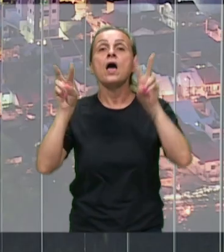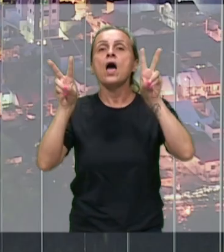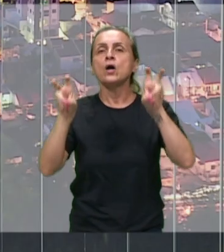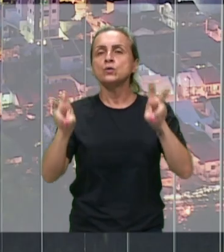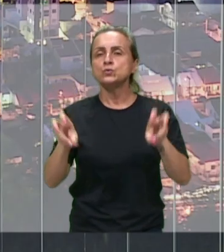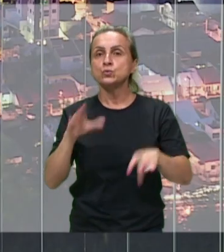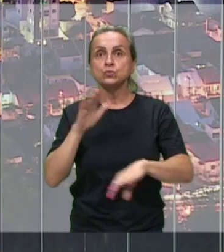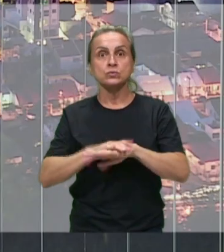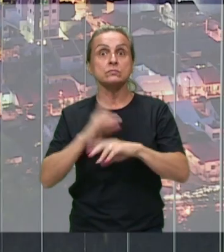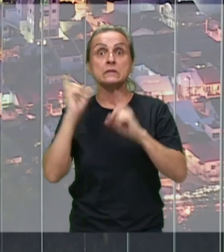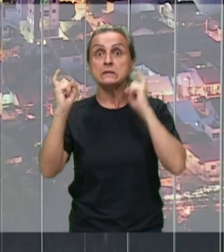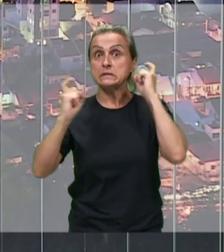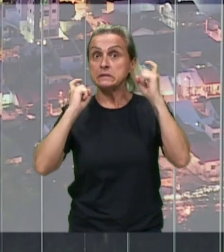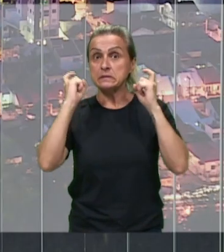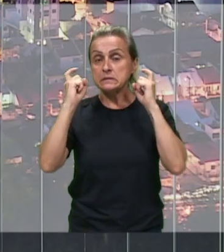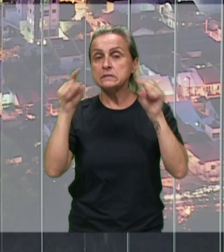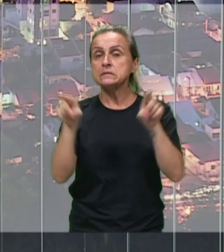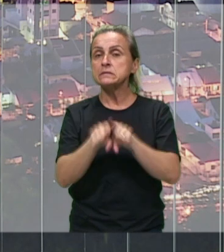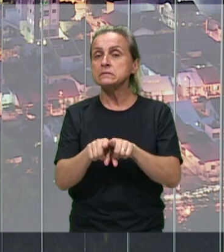preocupantes, né, da pesca.